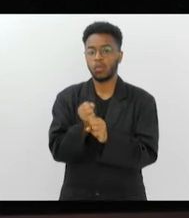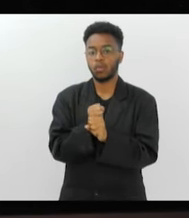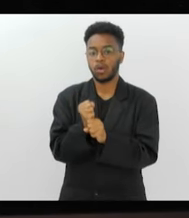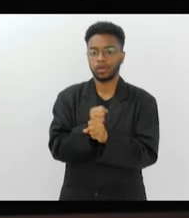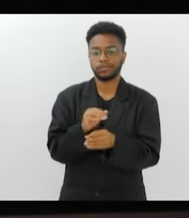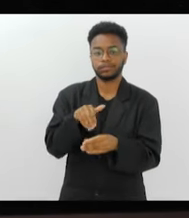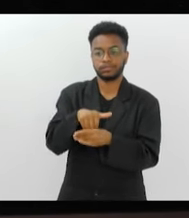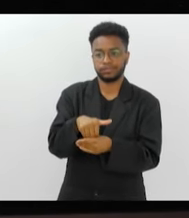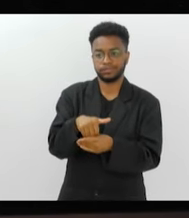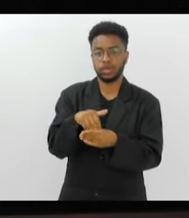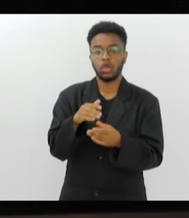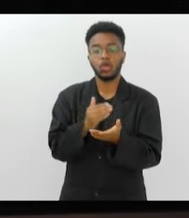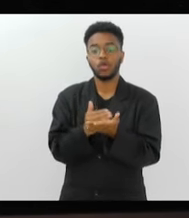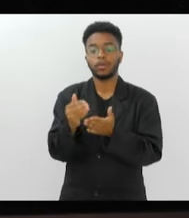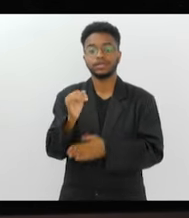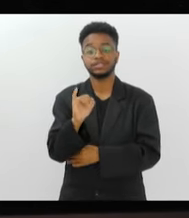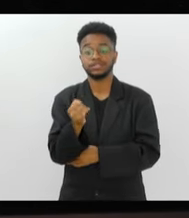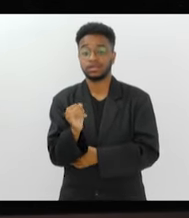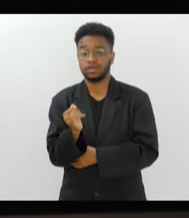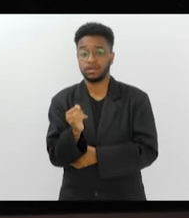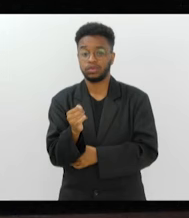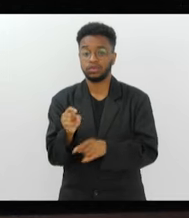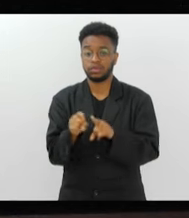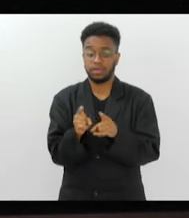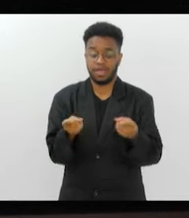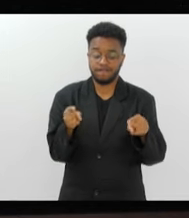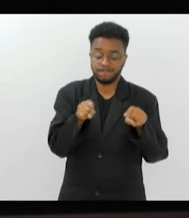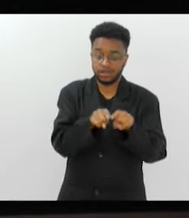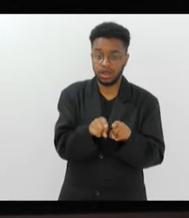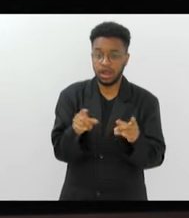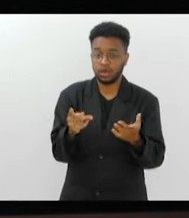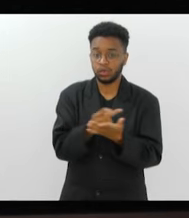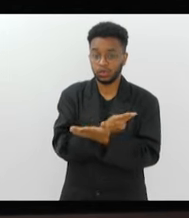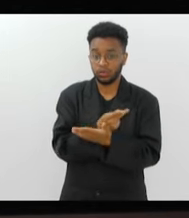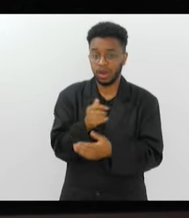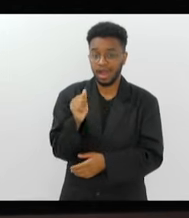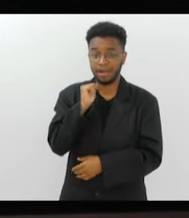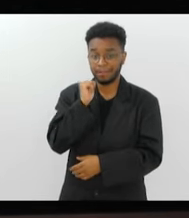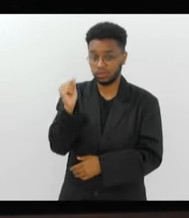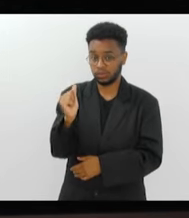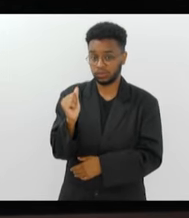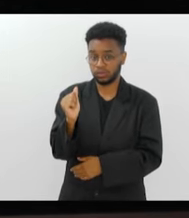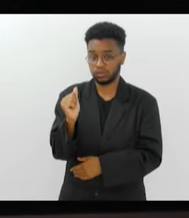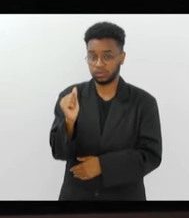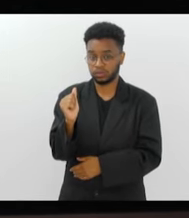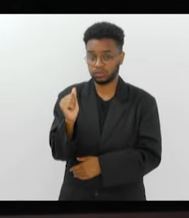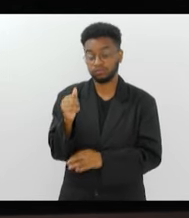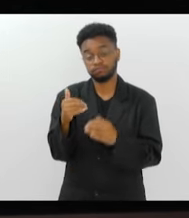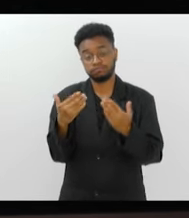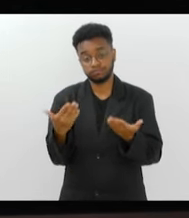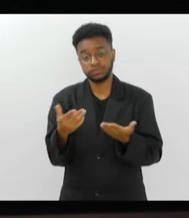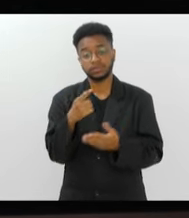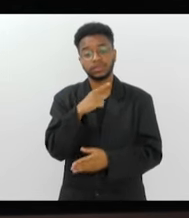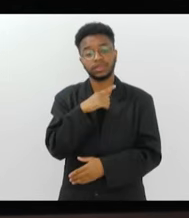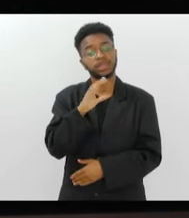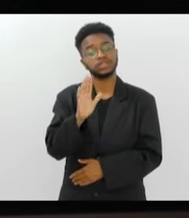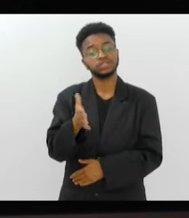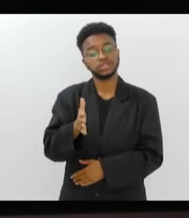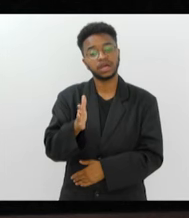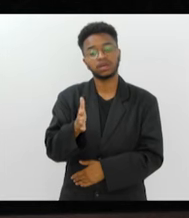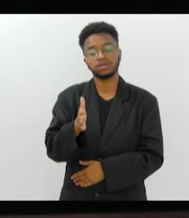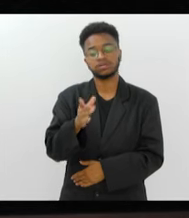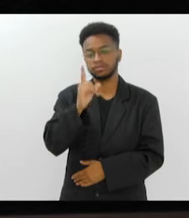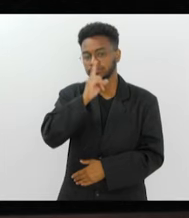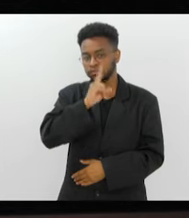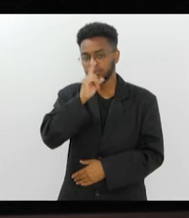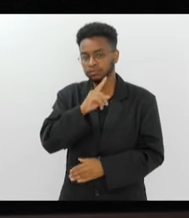começa em janeiro e a filiação ela vai se dar em abril, você já tem uma margem para que essa